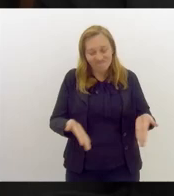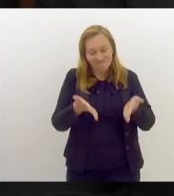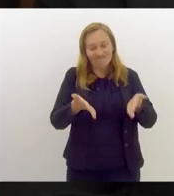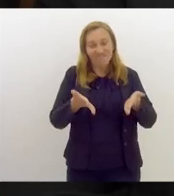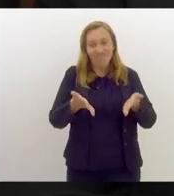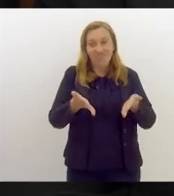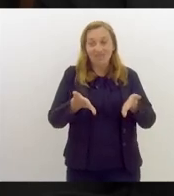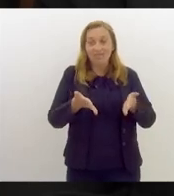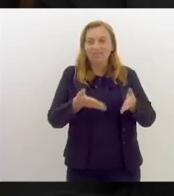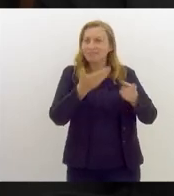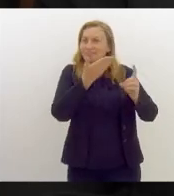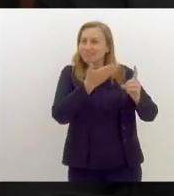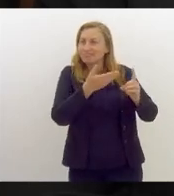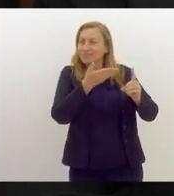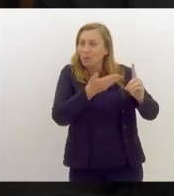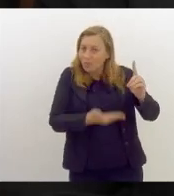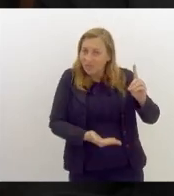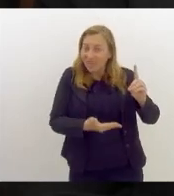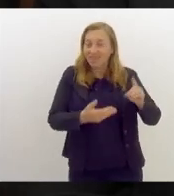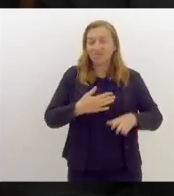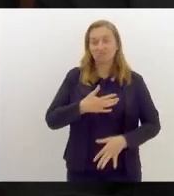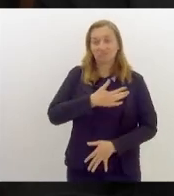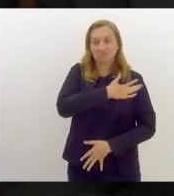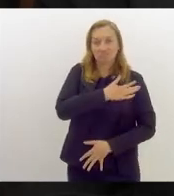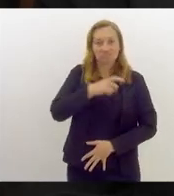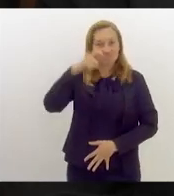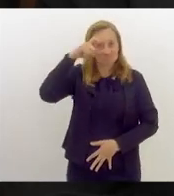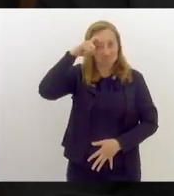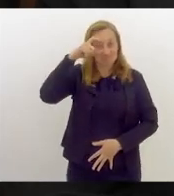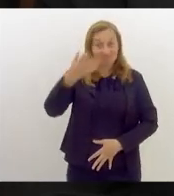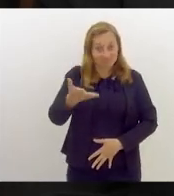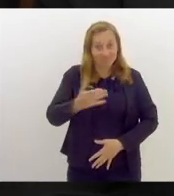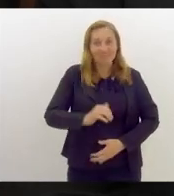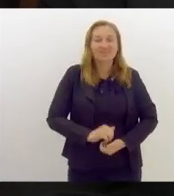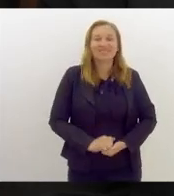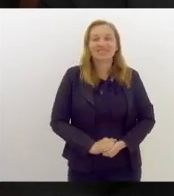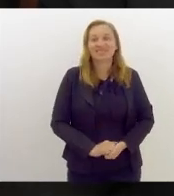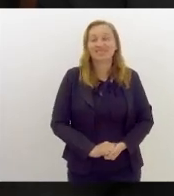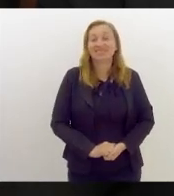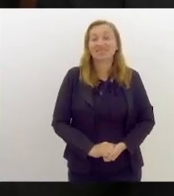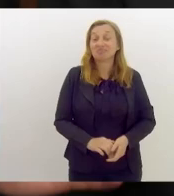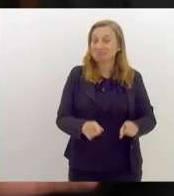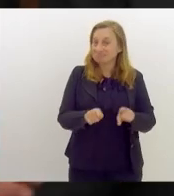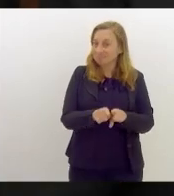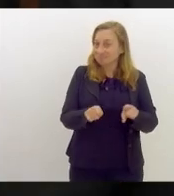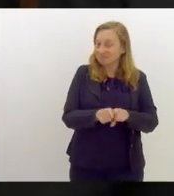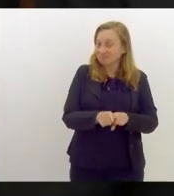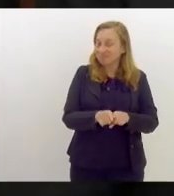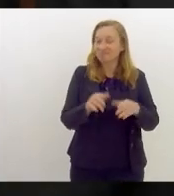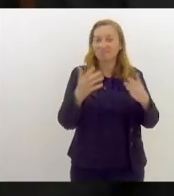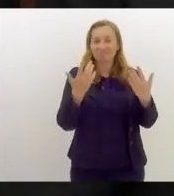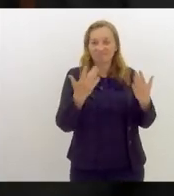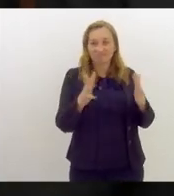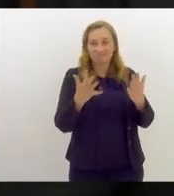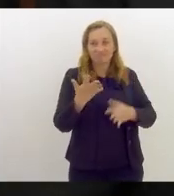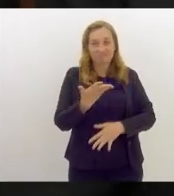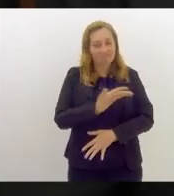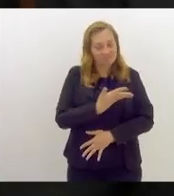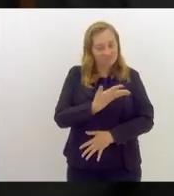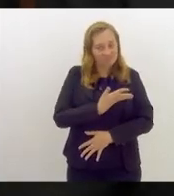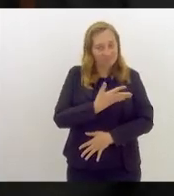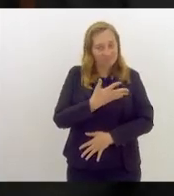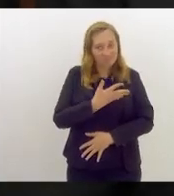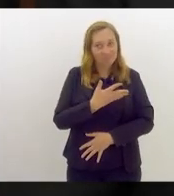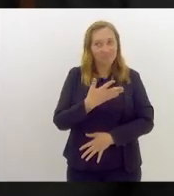de propor essa homenagem ao General Mourão também cumprimento meu colega e amigo